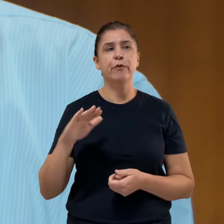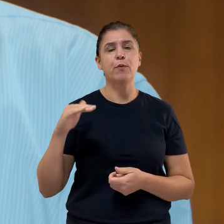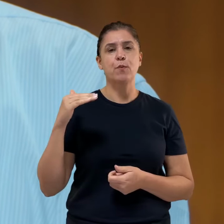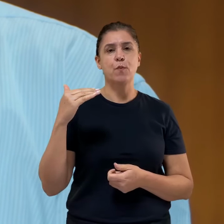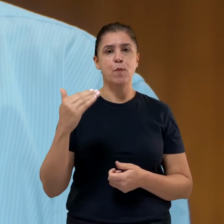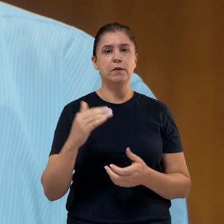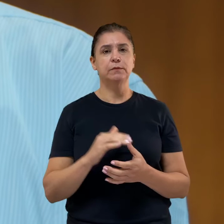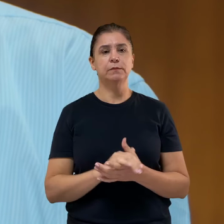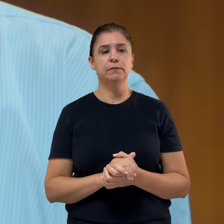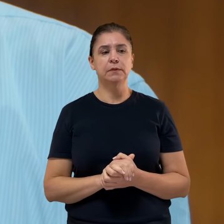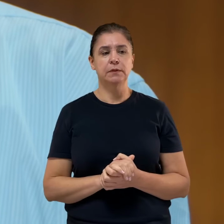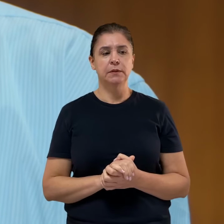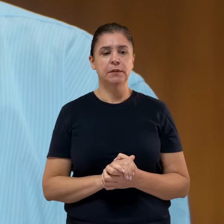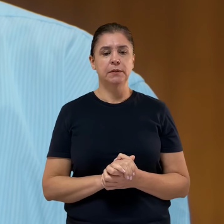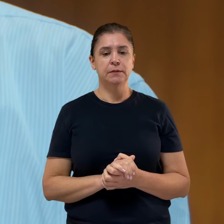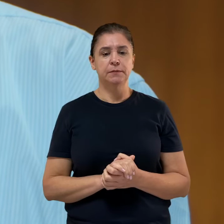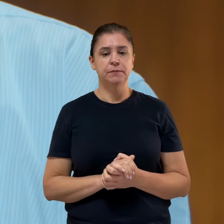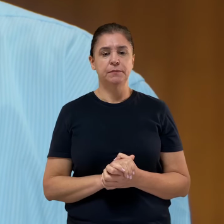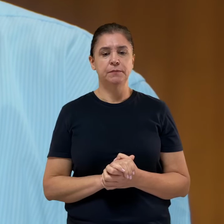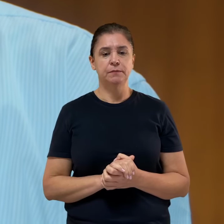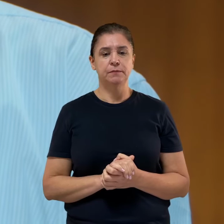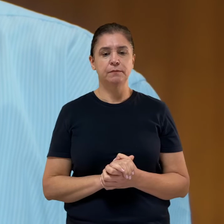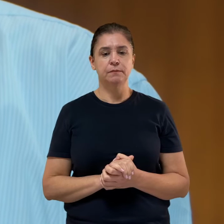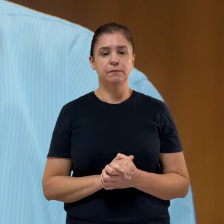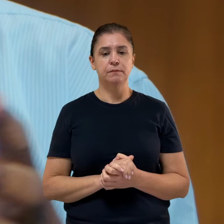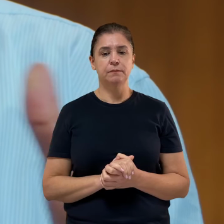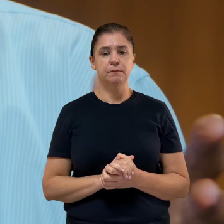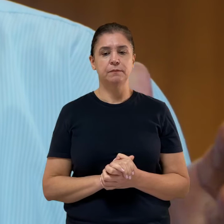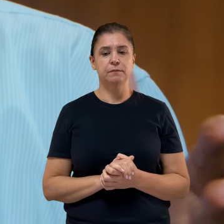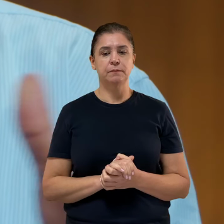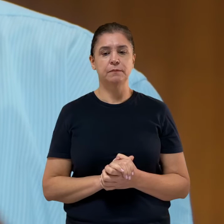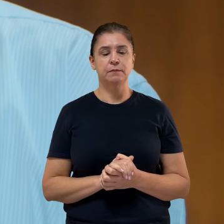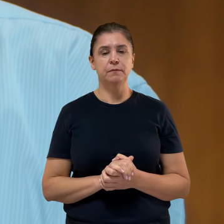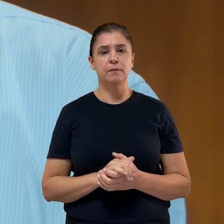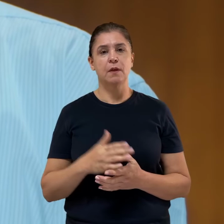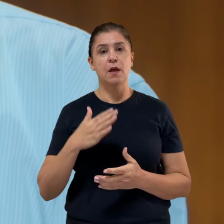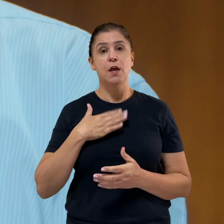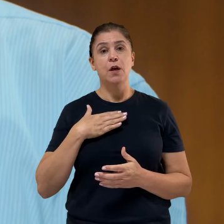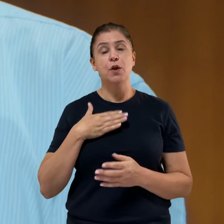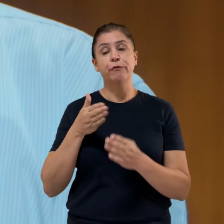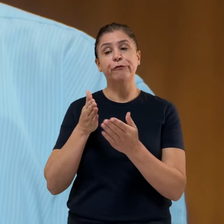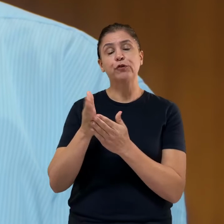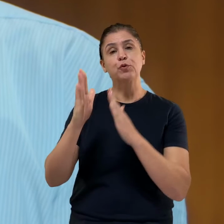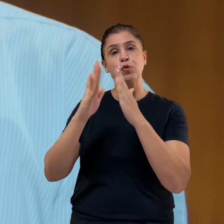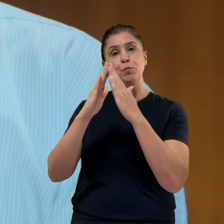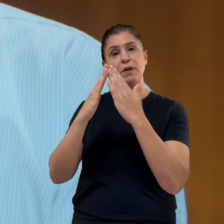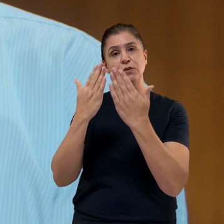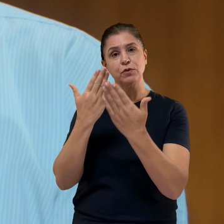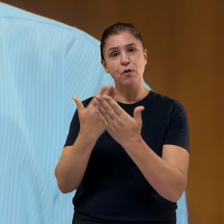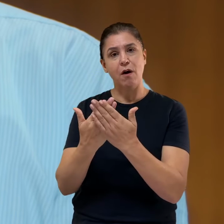foi quando eu estava numa PAI.